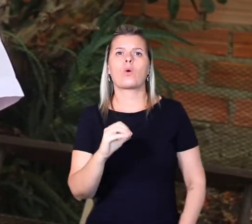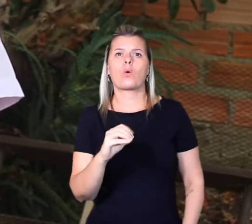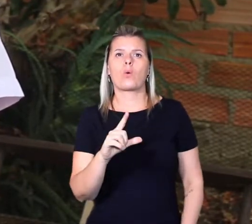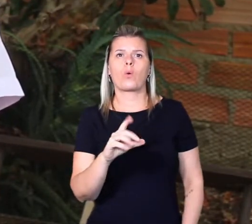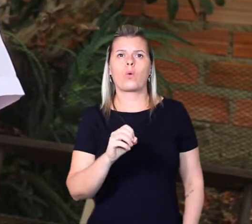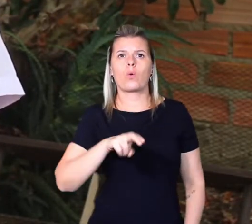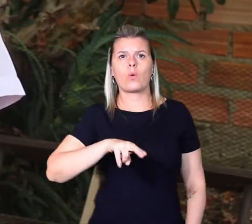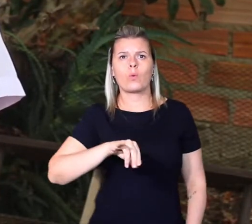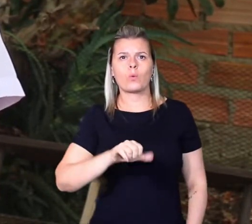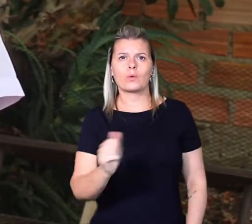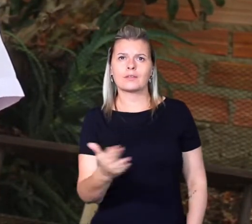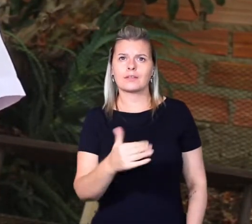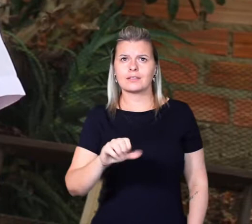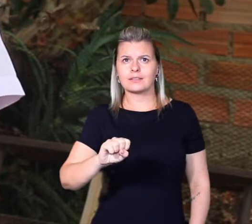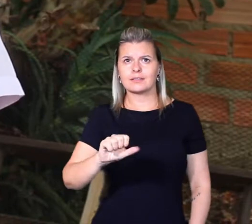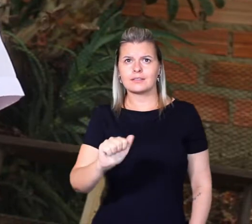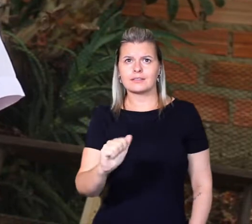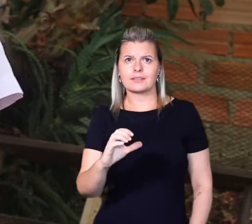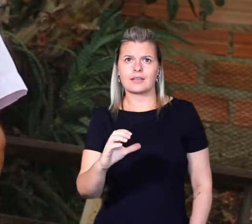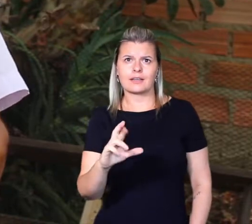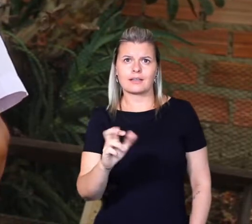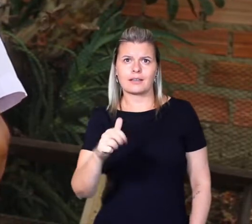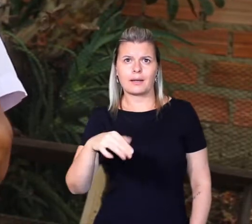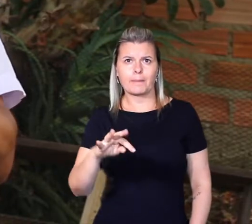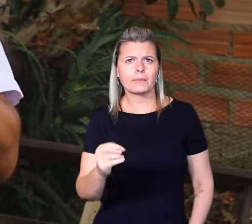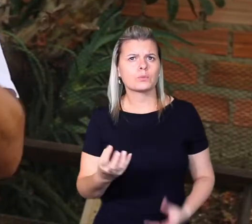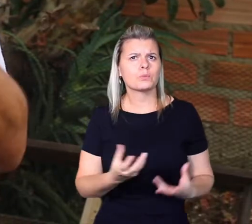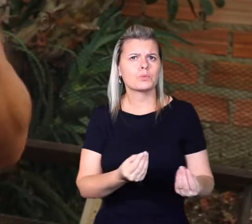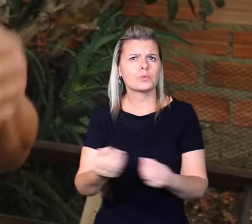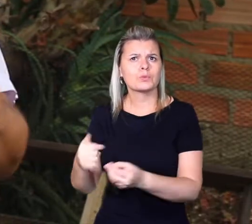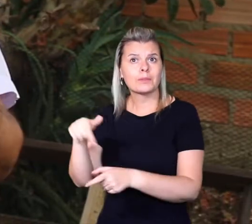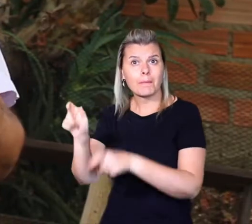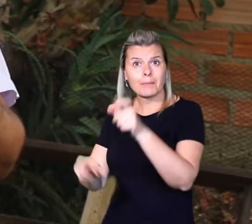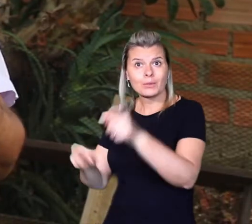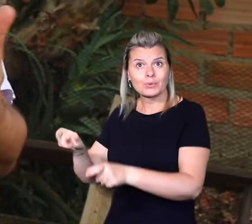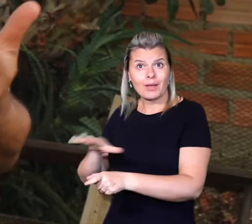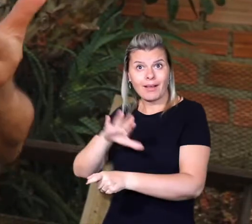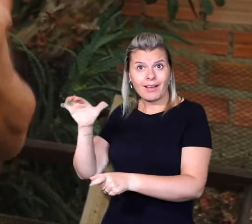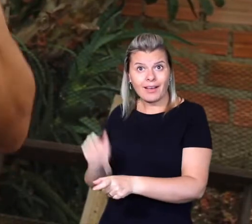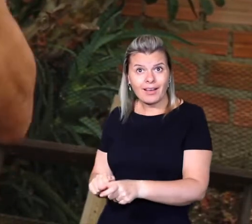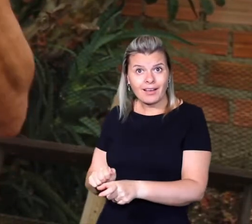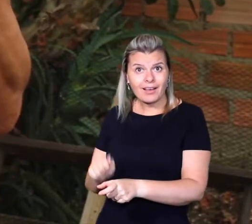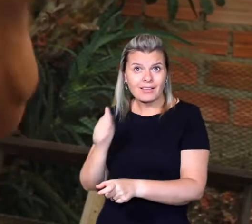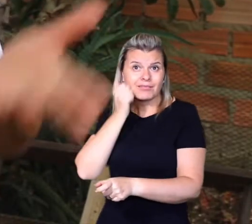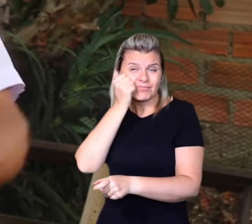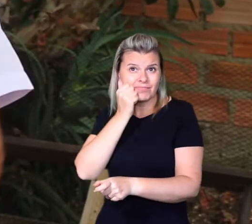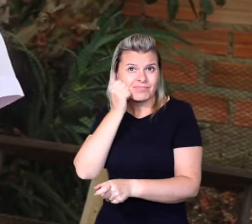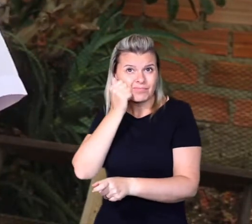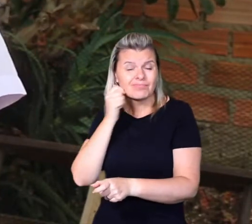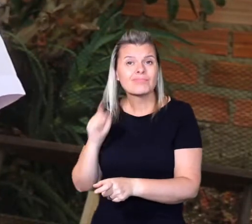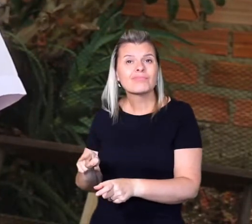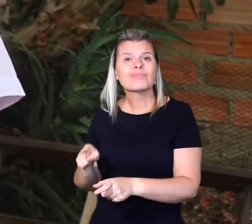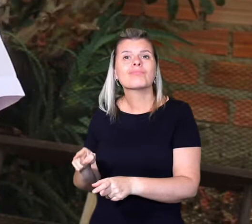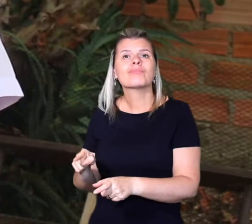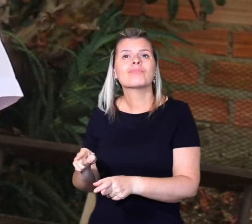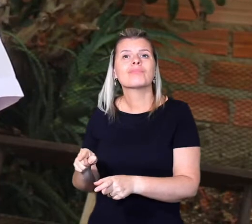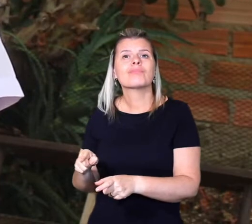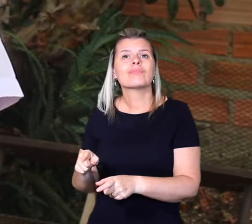colônia de Sacramento, em que muitos africanos que estavam no